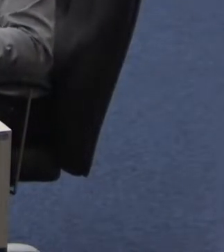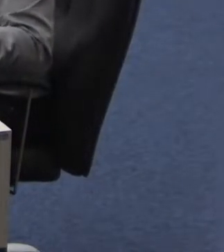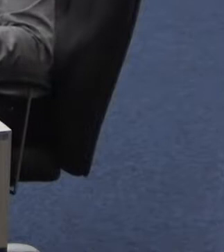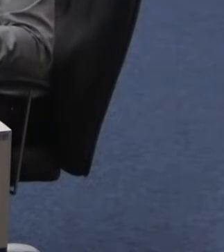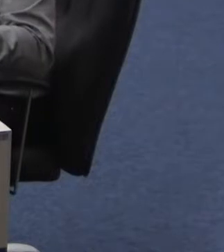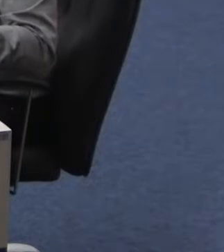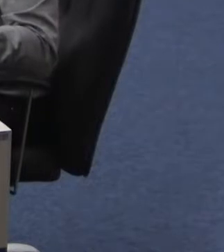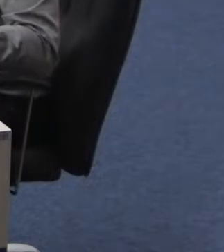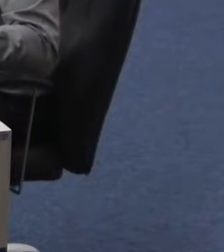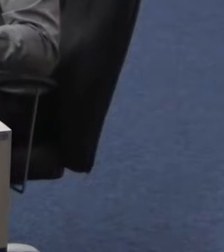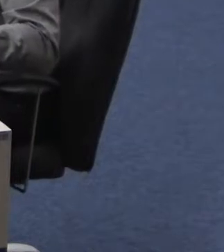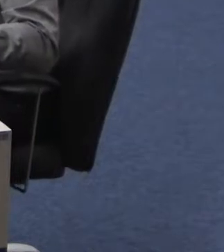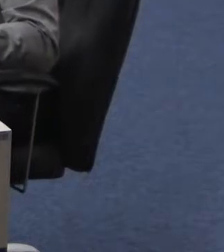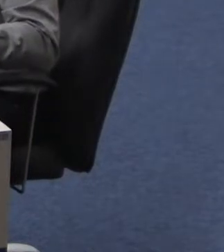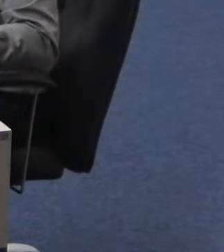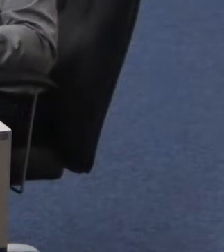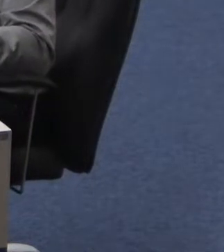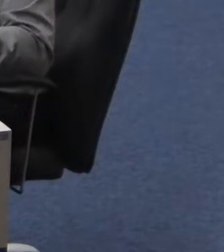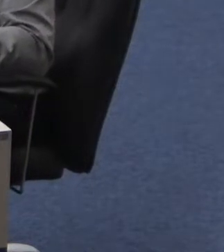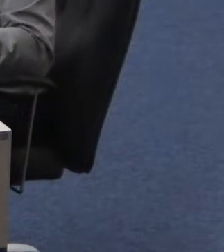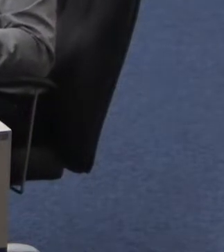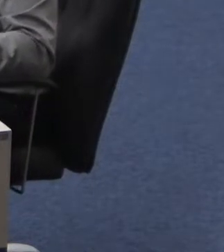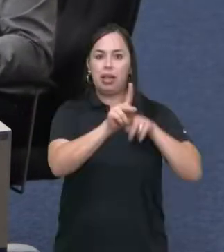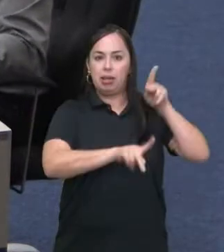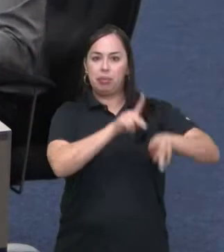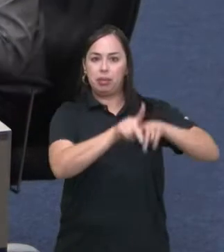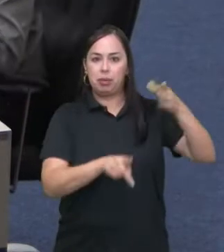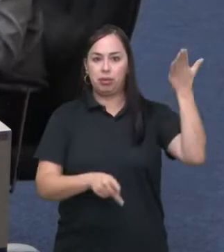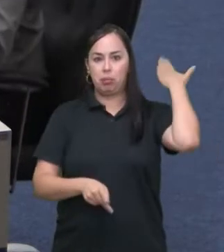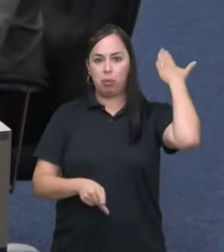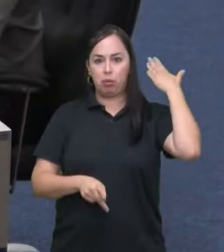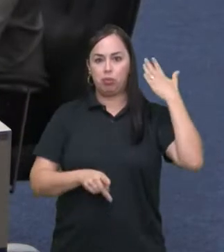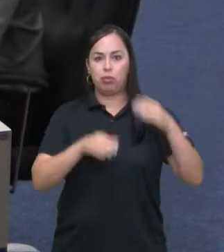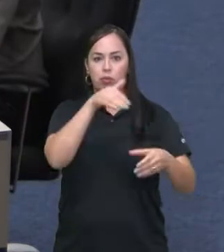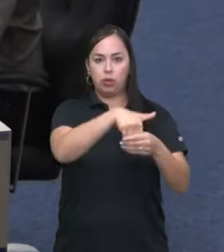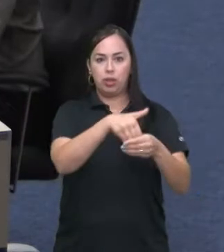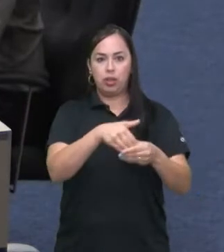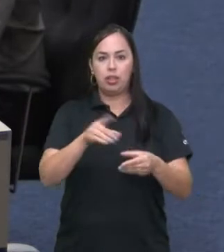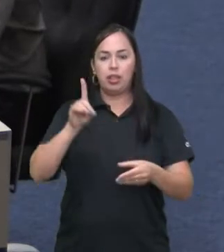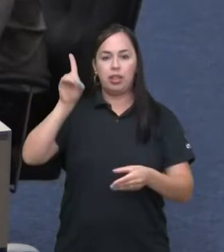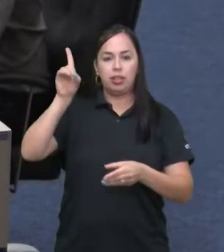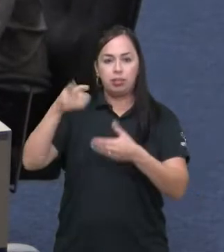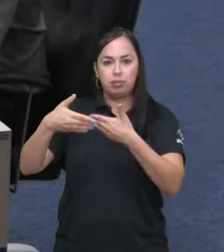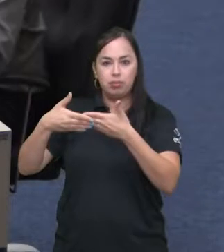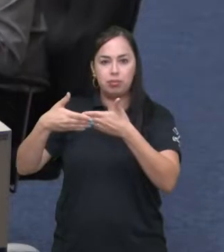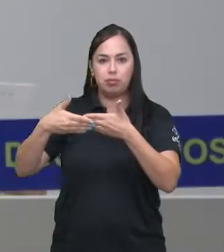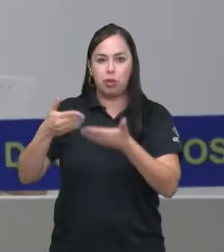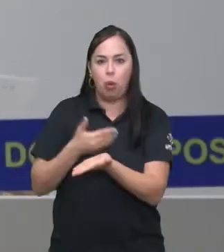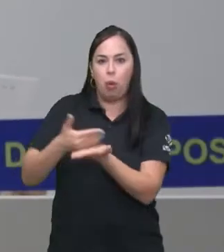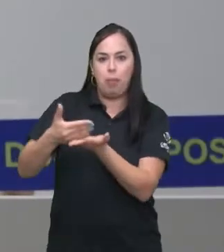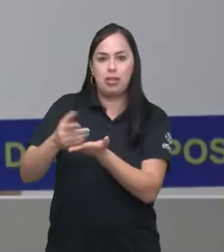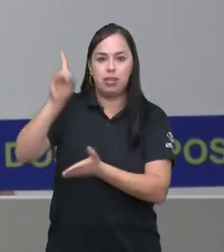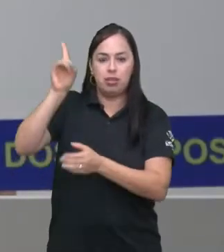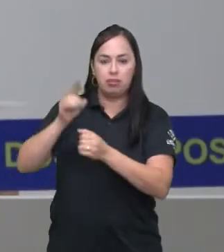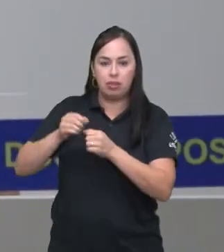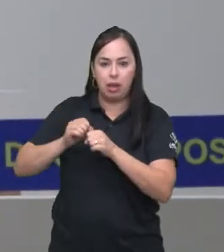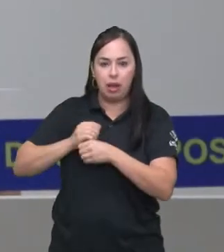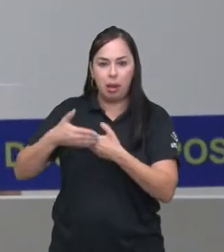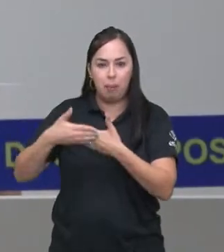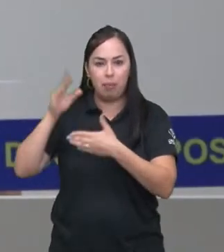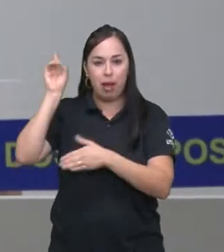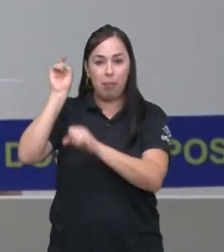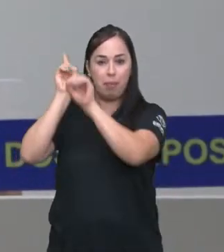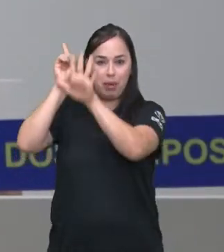Havendo o número legal e sob a proteção de Deus, lembrando que todo poder emana do povo, declaro aberta a 24ª sessão ordinária